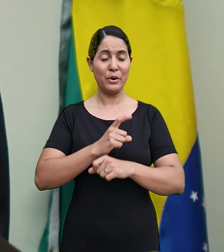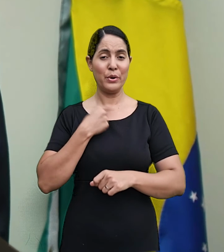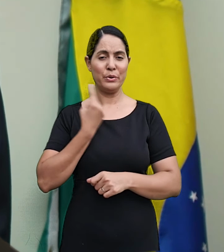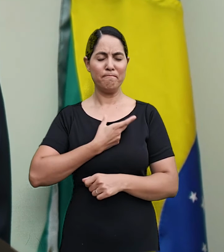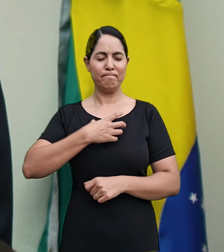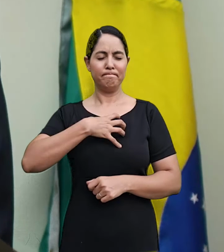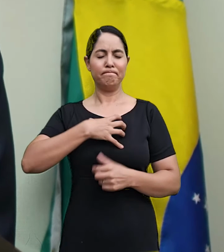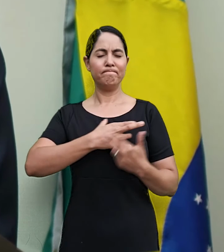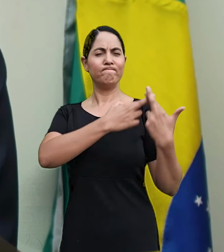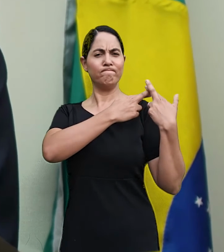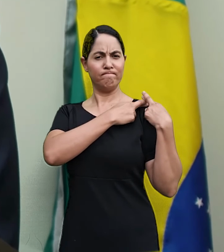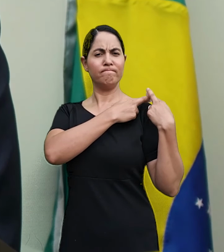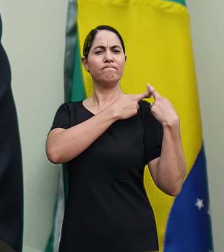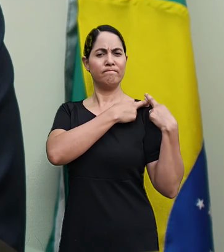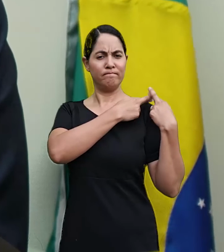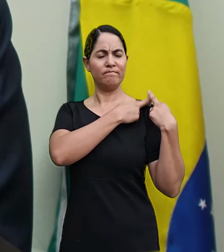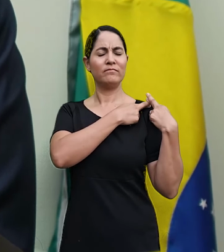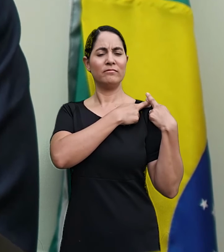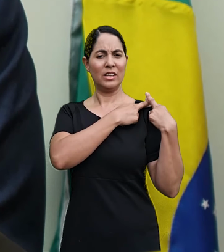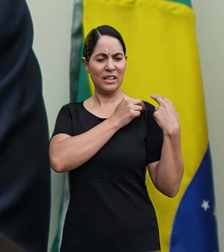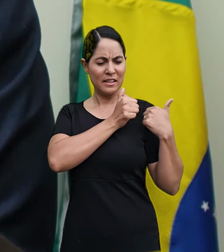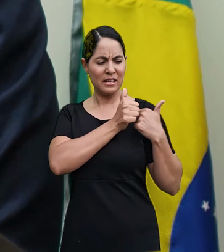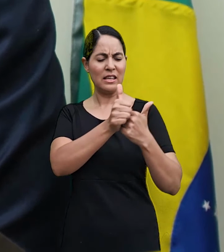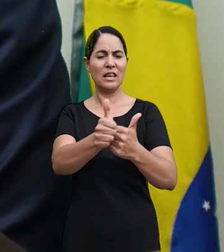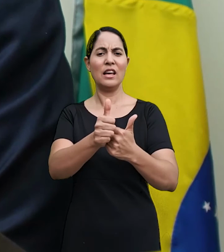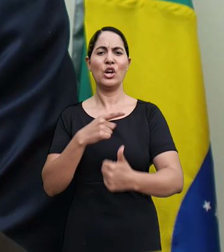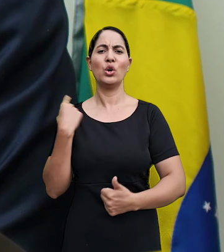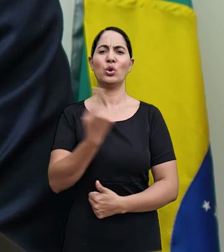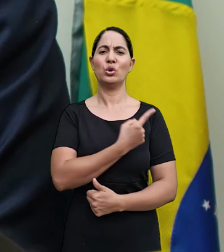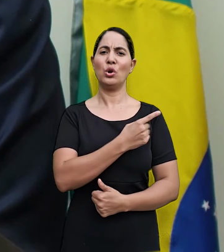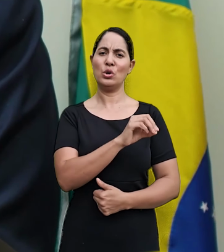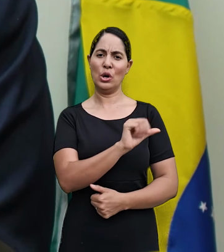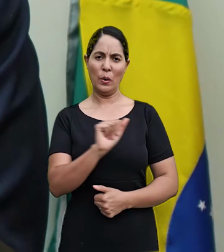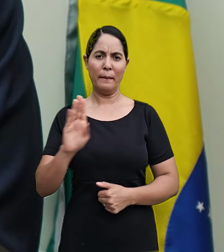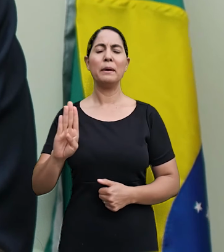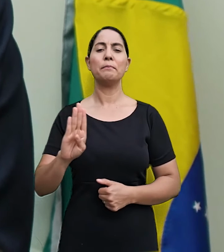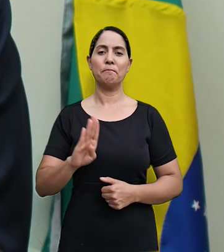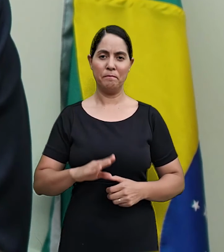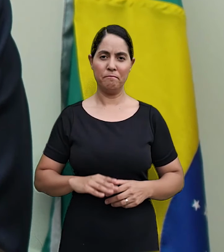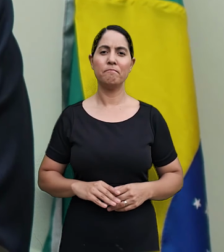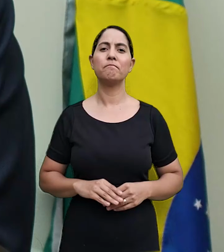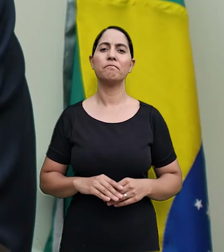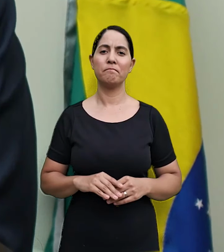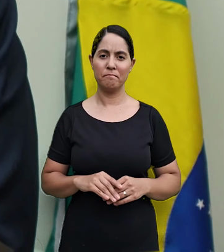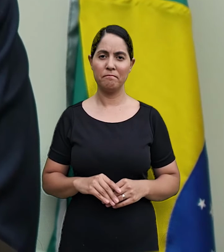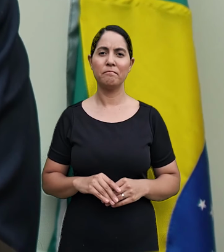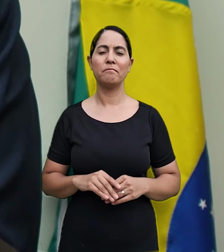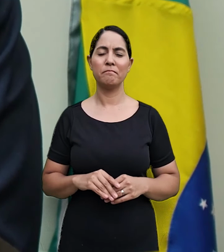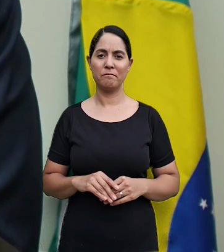de responsabilidade que sempre guiou a Ordem dos Advogados do Brasil.